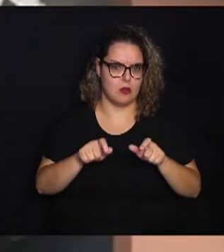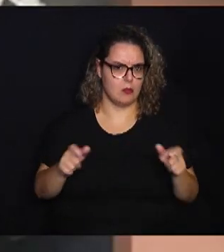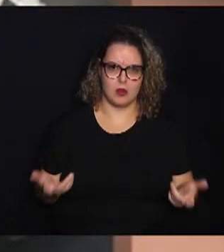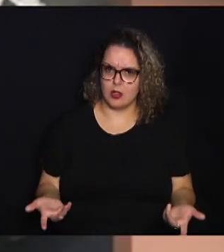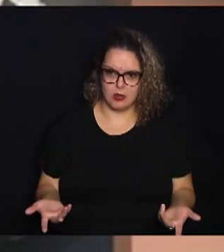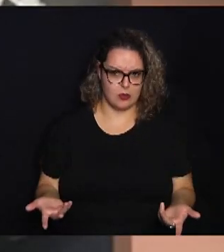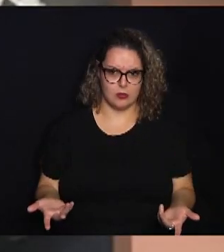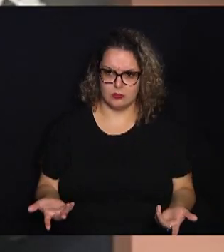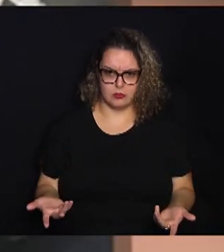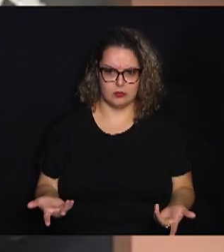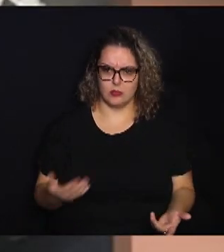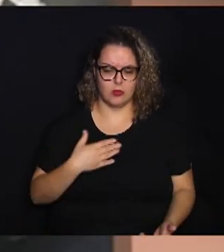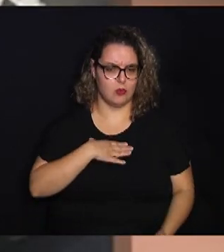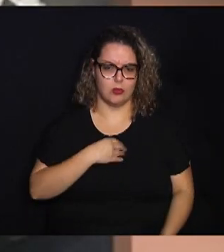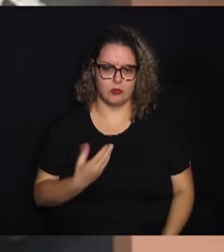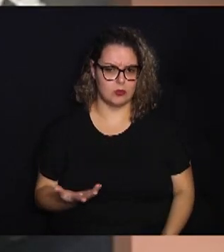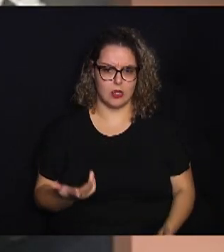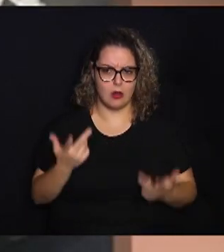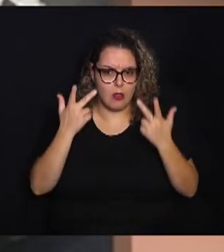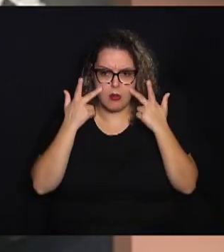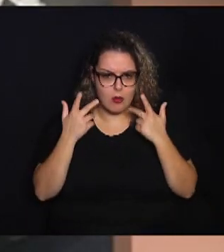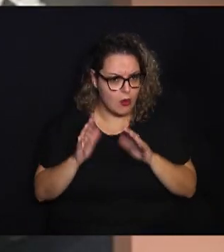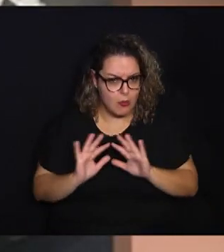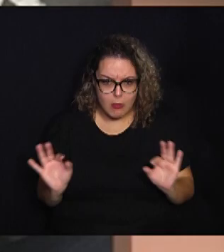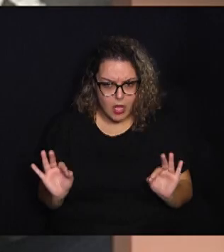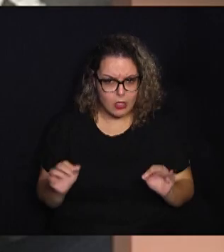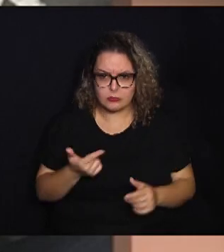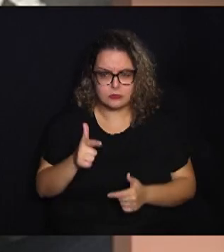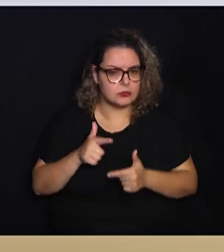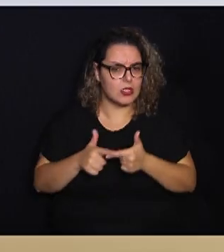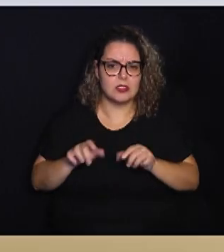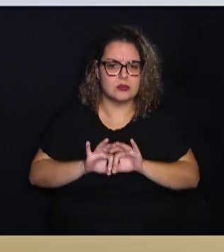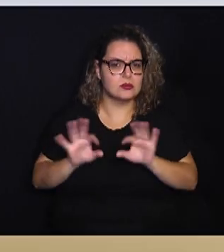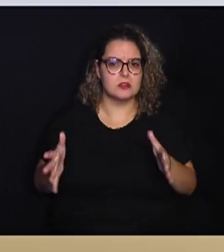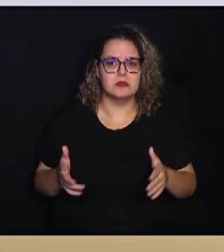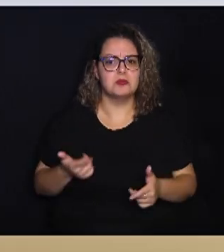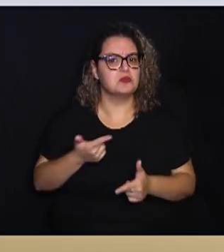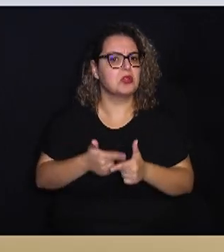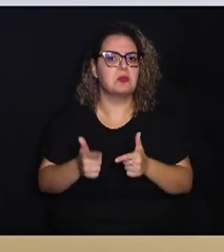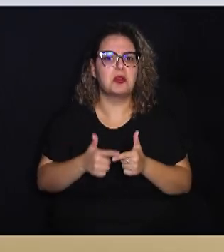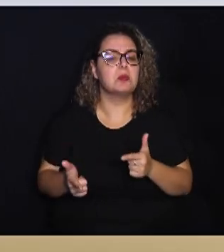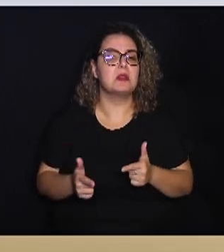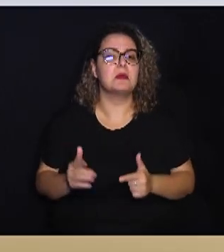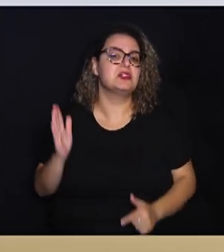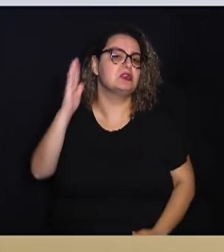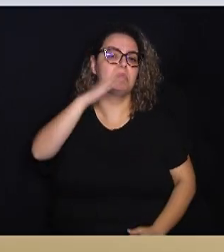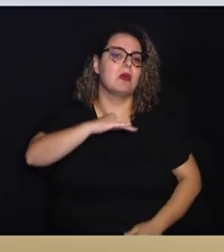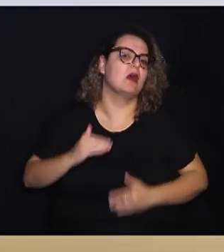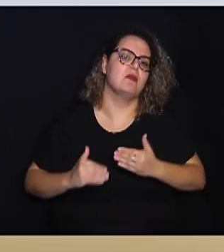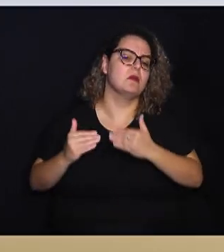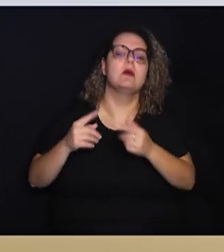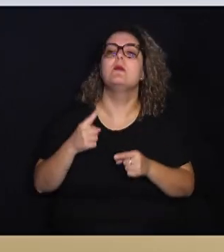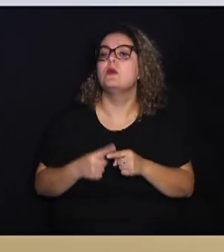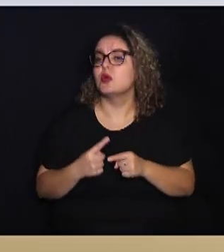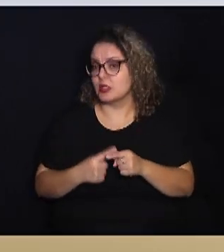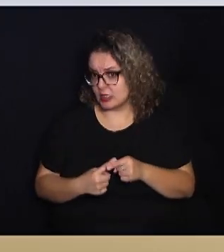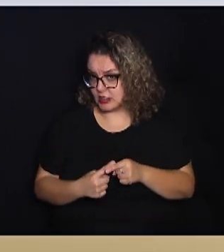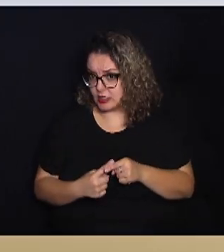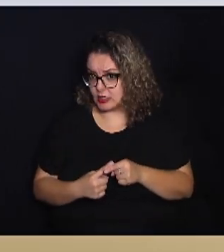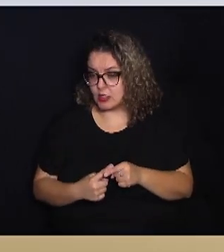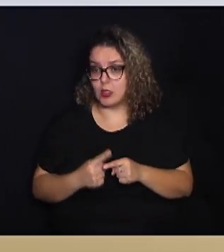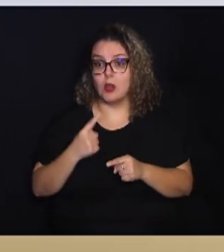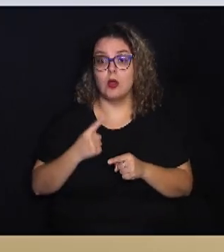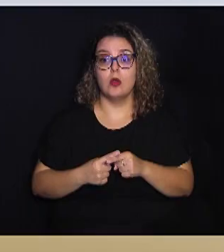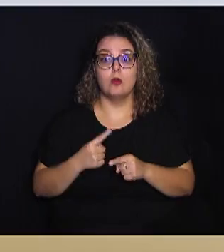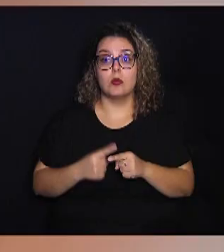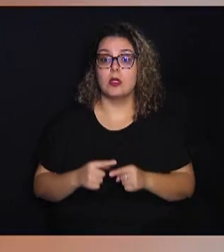trate um outro filho que não tem nenhum problema de malformação. Por quê? Porque você